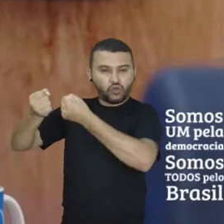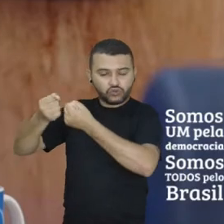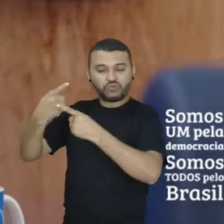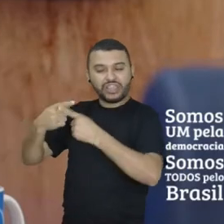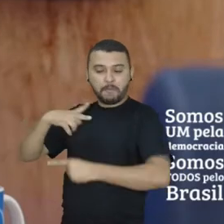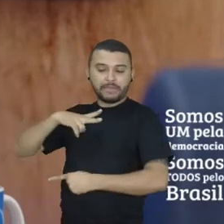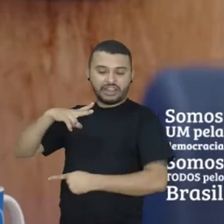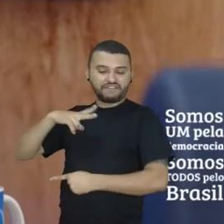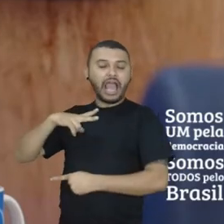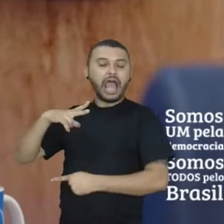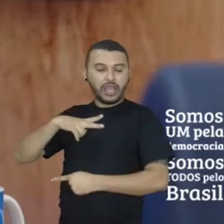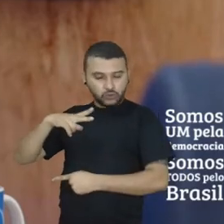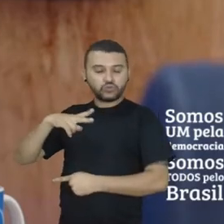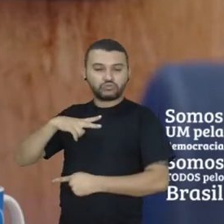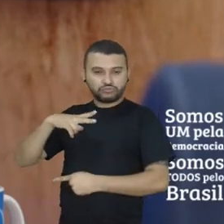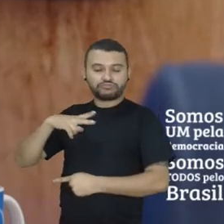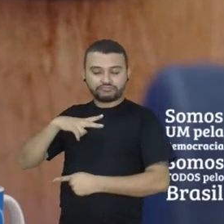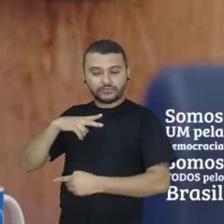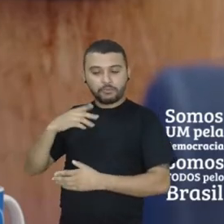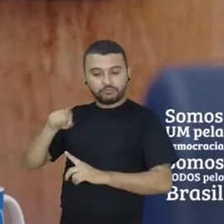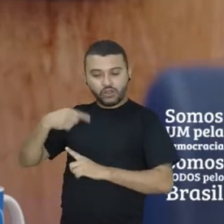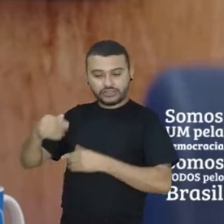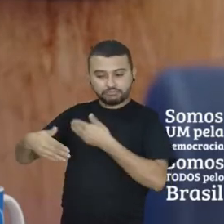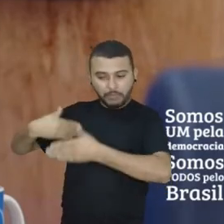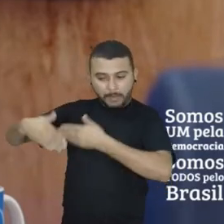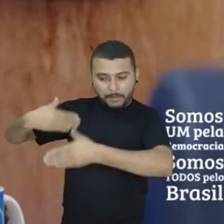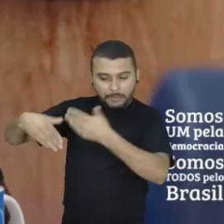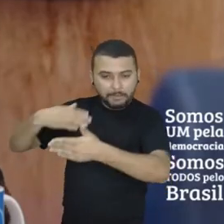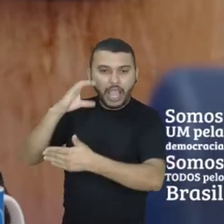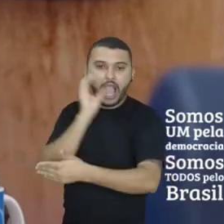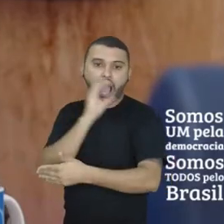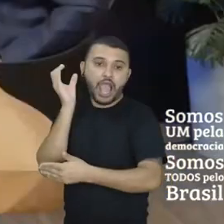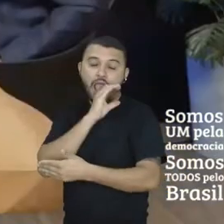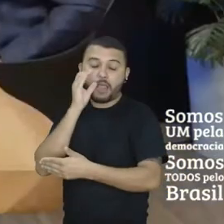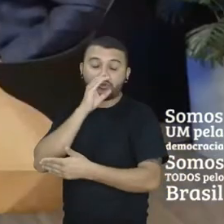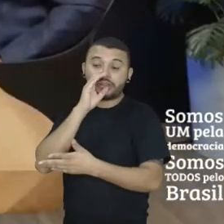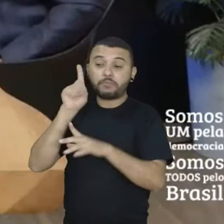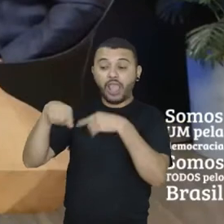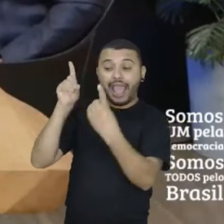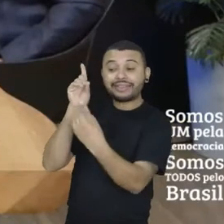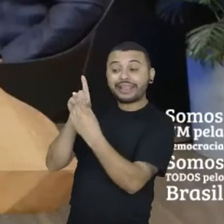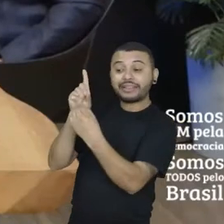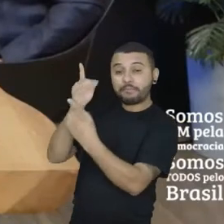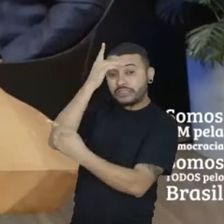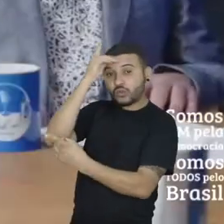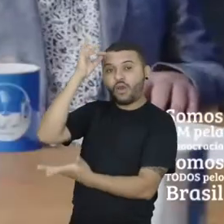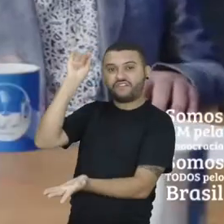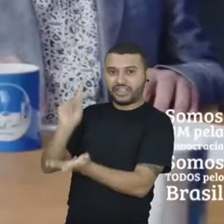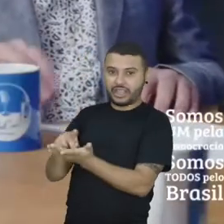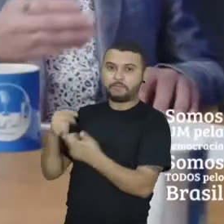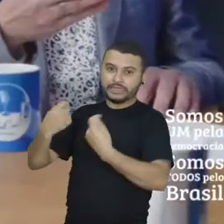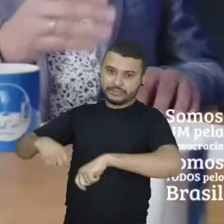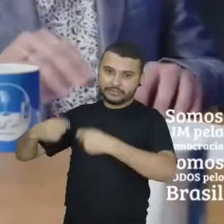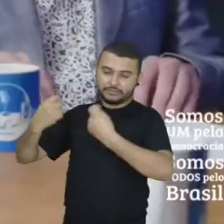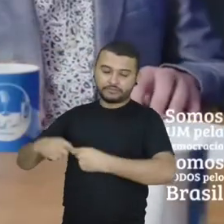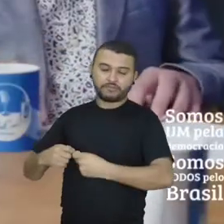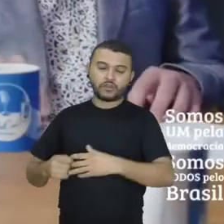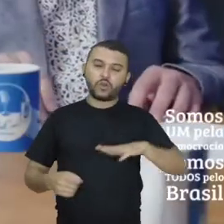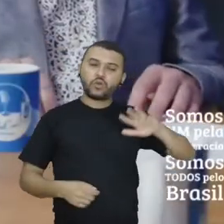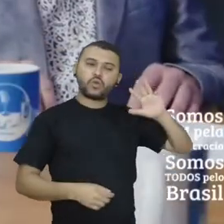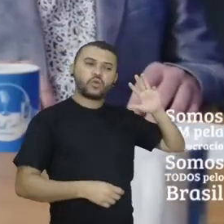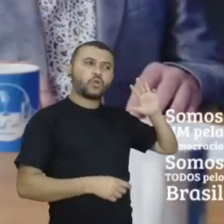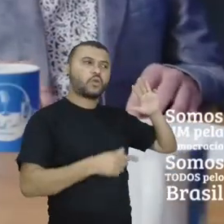gente poder acelerar o atendimento e atender quem precisa. Presidente Lula falou sobre isso